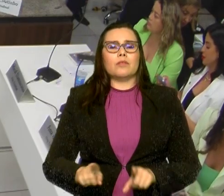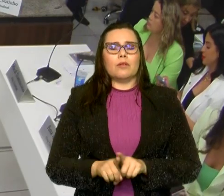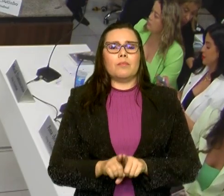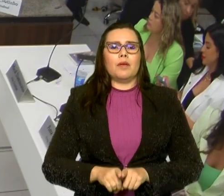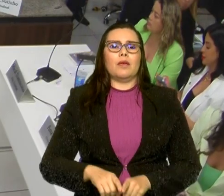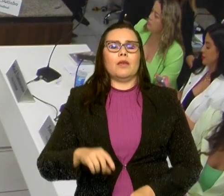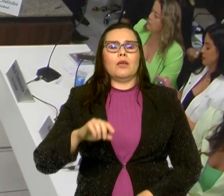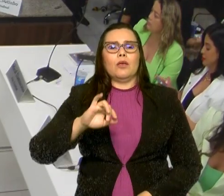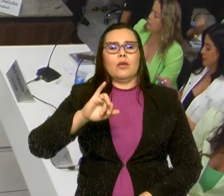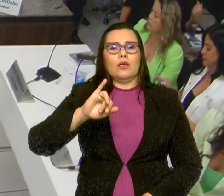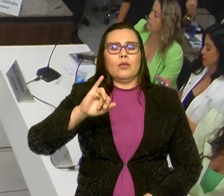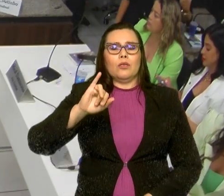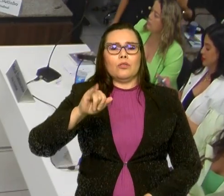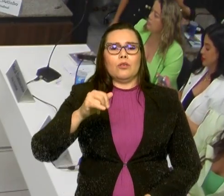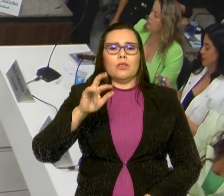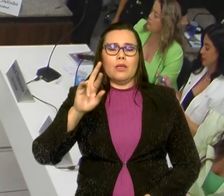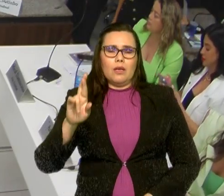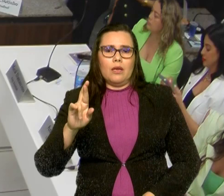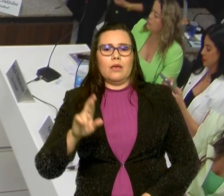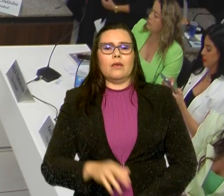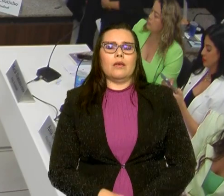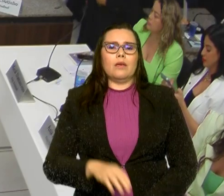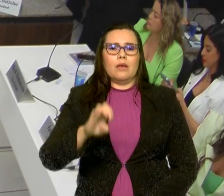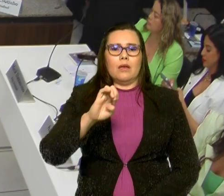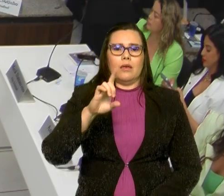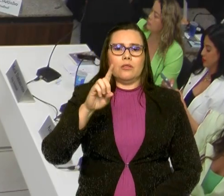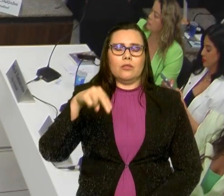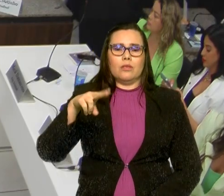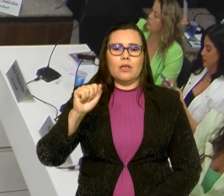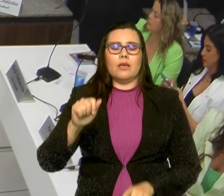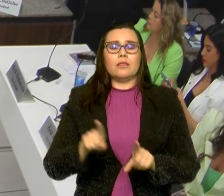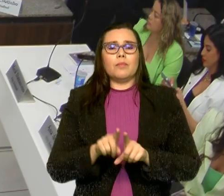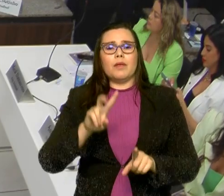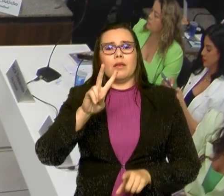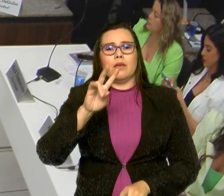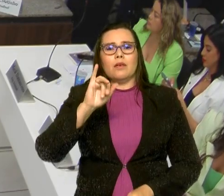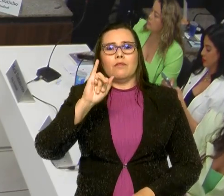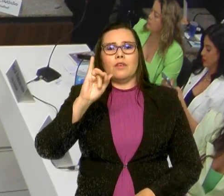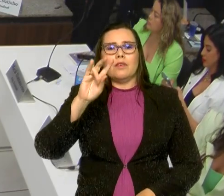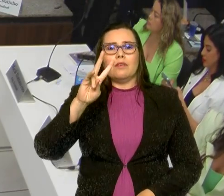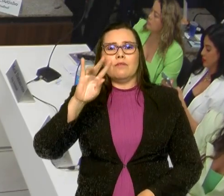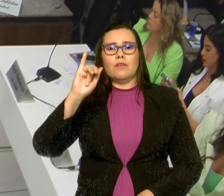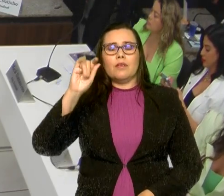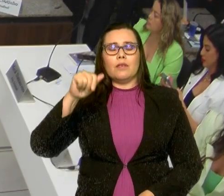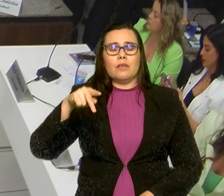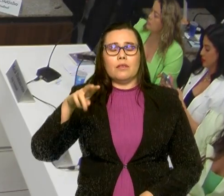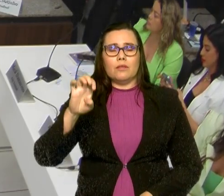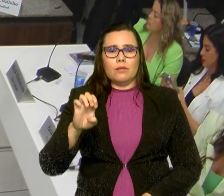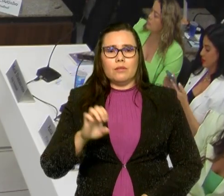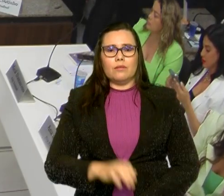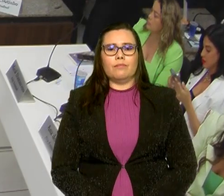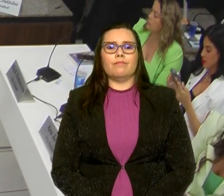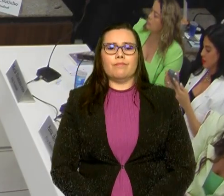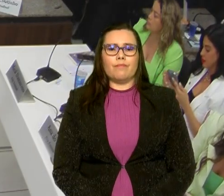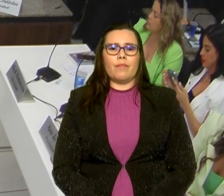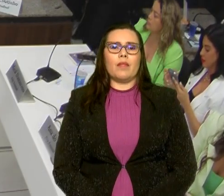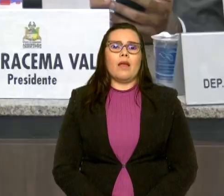Eric Costa, Edna e Viviane. Encaminhado à sanção.